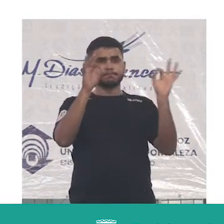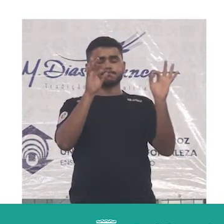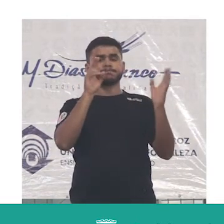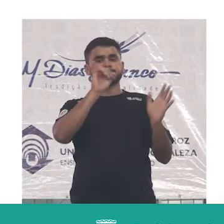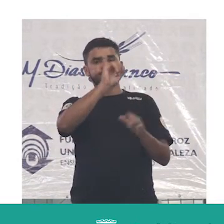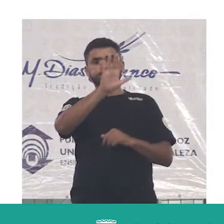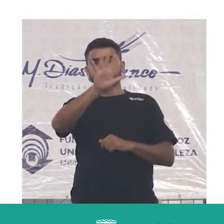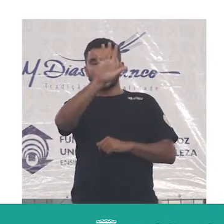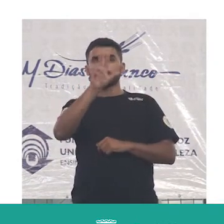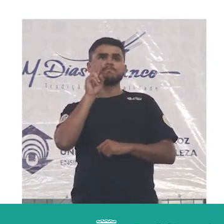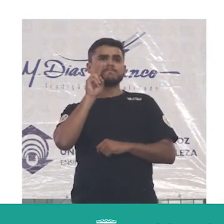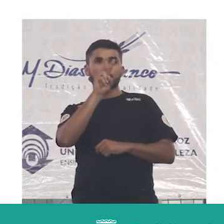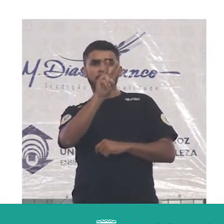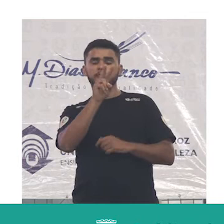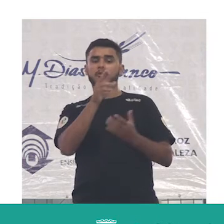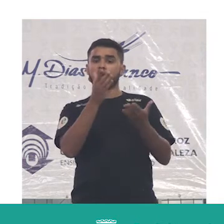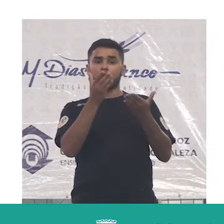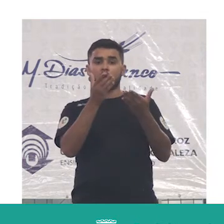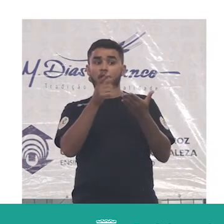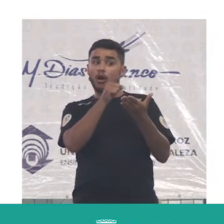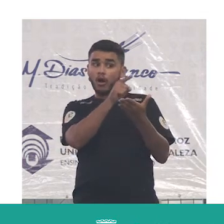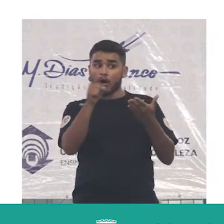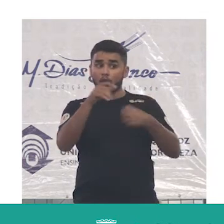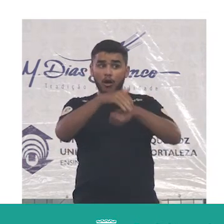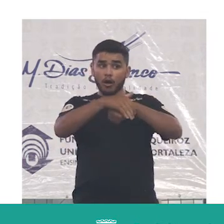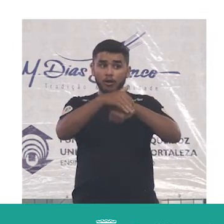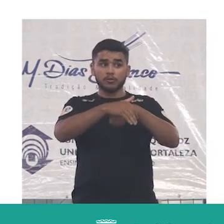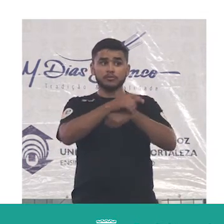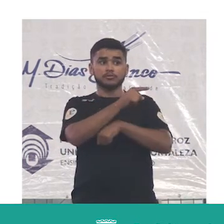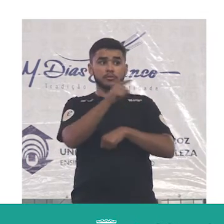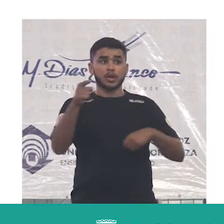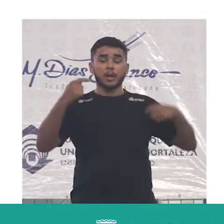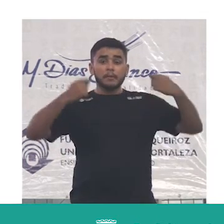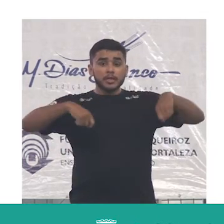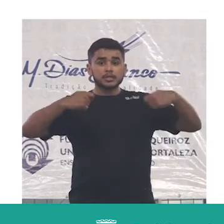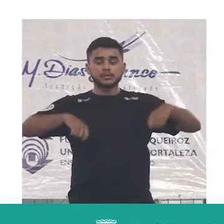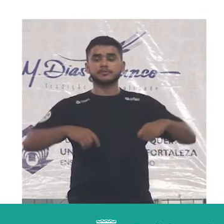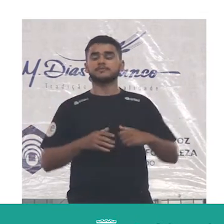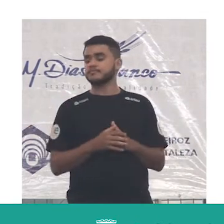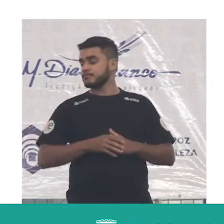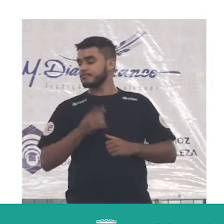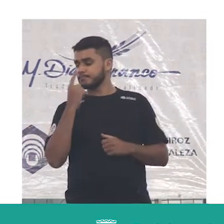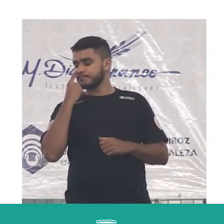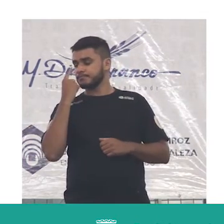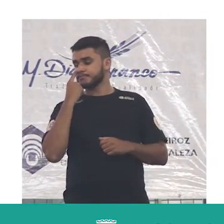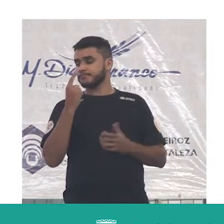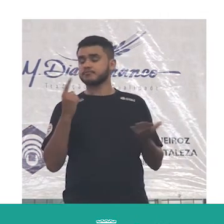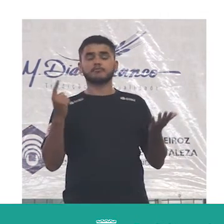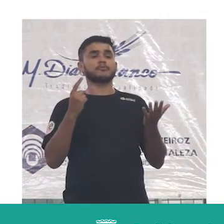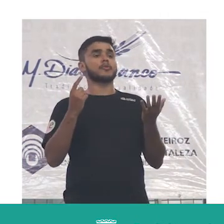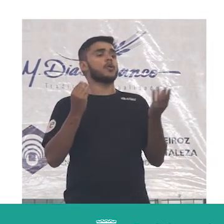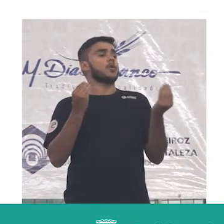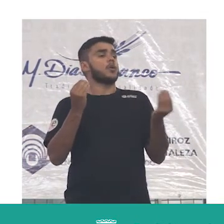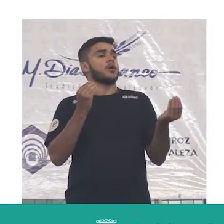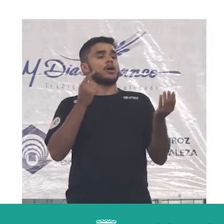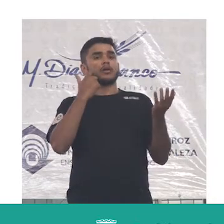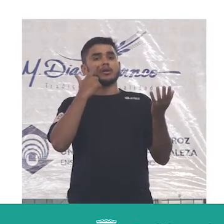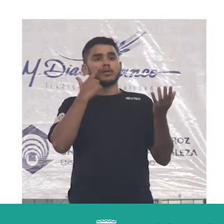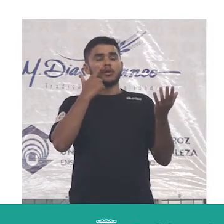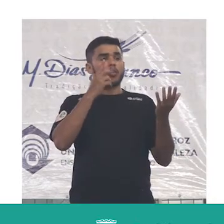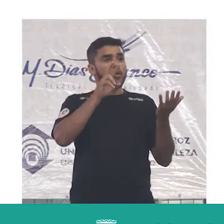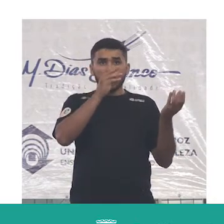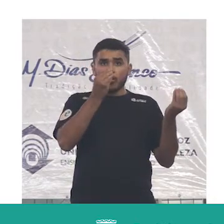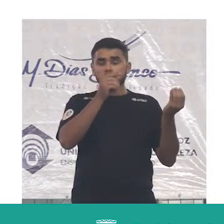leitura, preste bem atenção nisso aí, leitura e a representação da